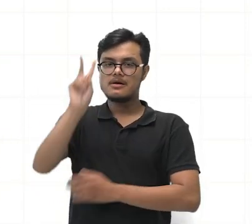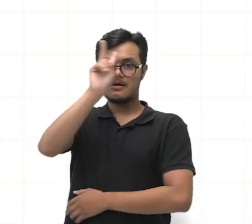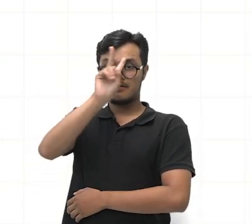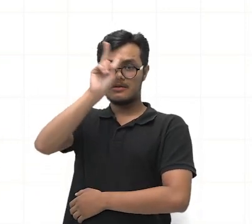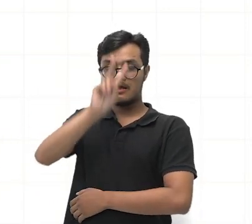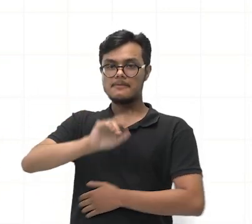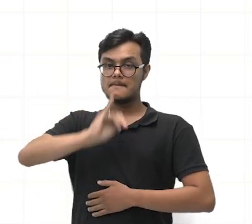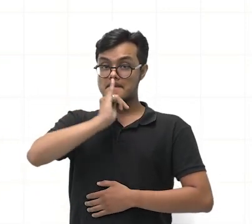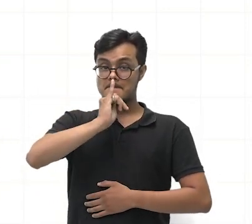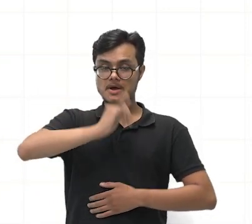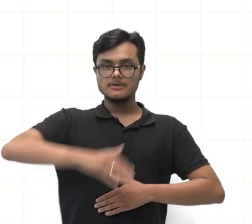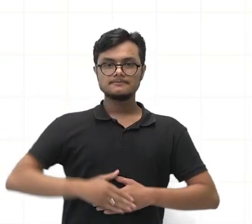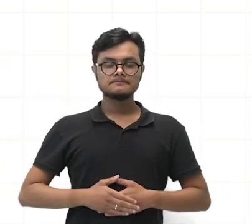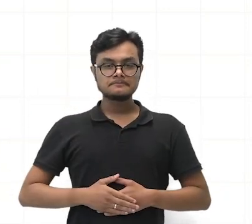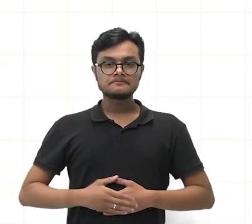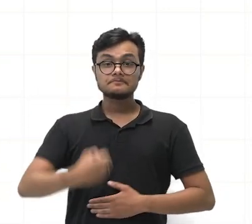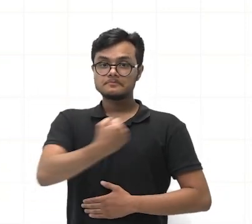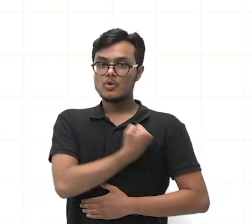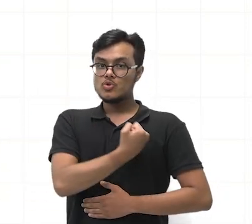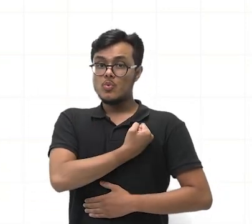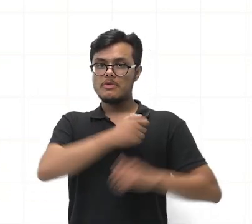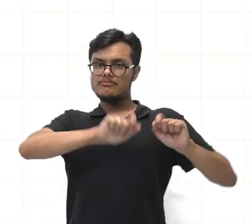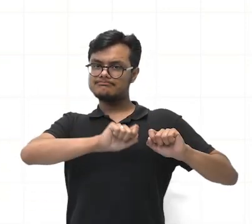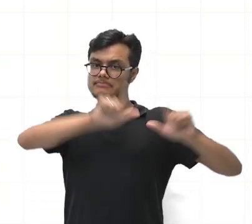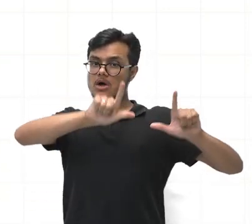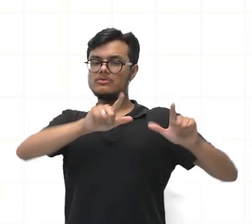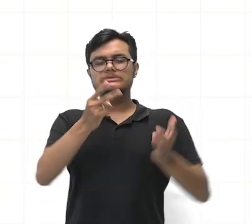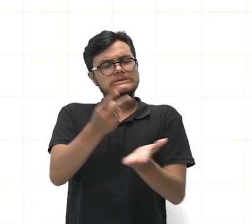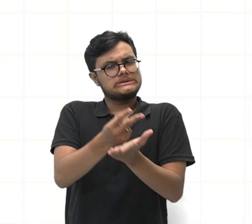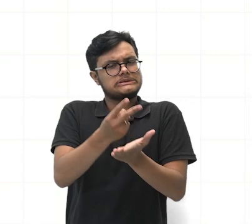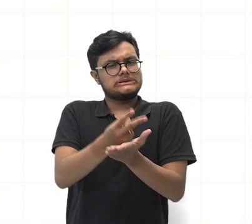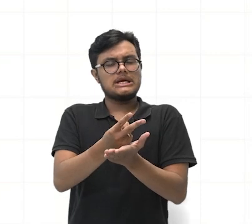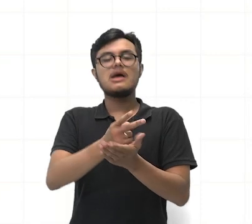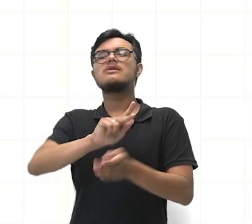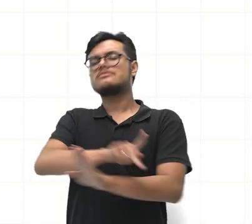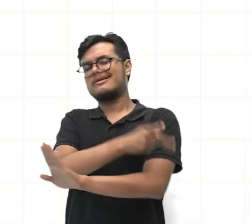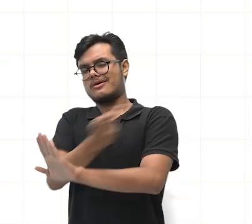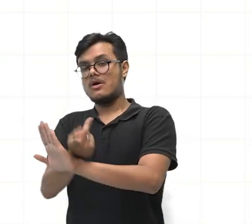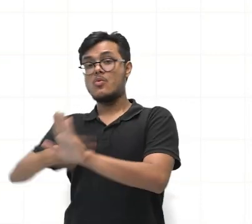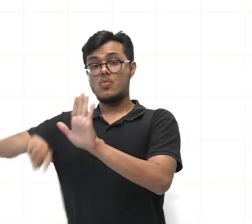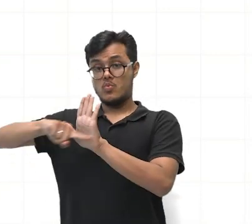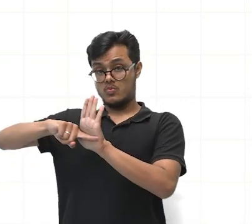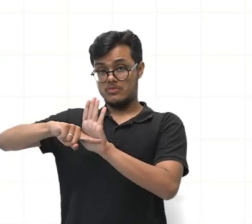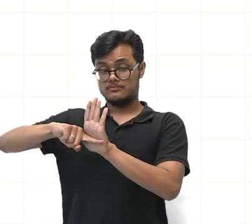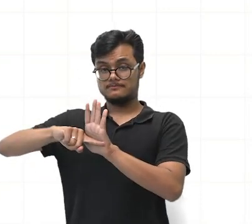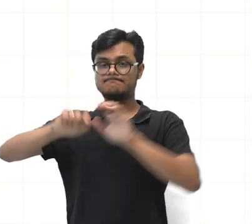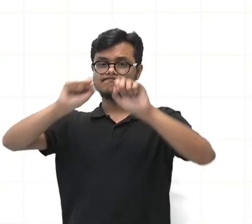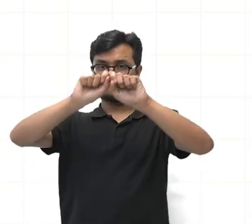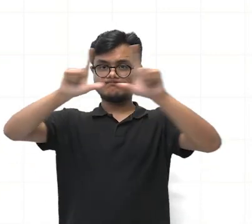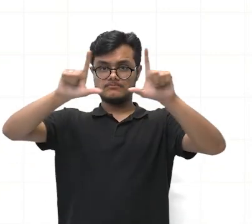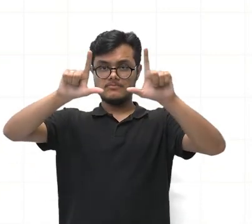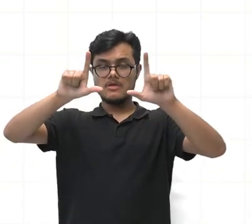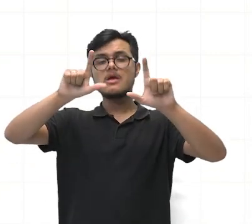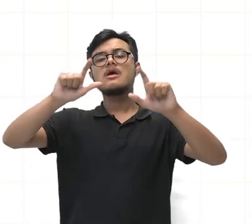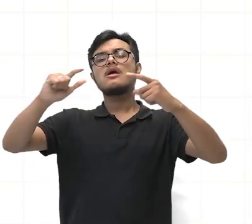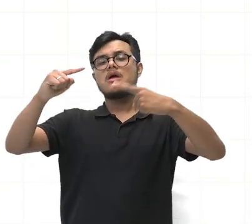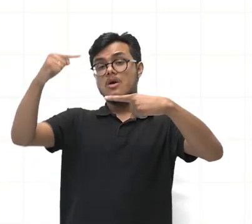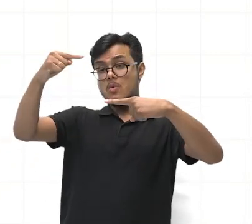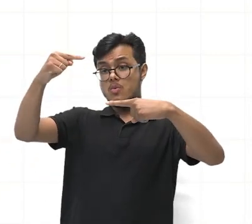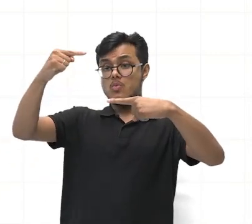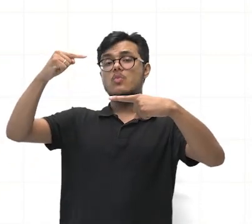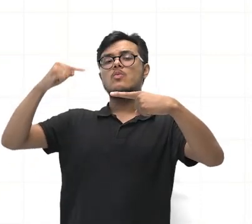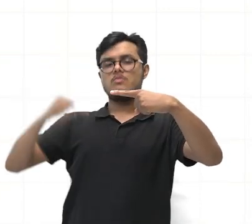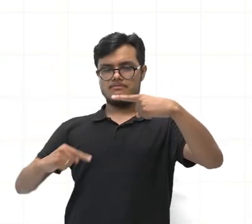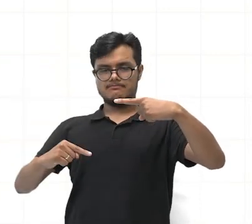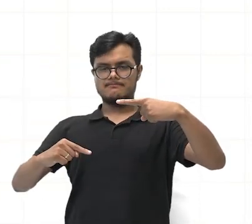o número maior sempre deve ser o minuendo e o número menor sempre deve ser o subtraindo. O maior o que fica em